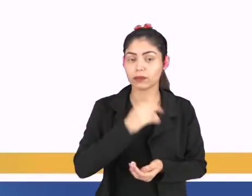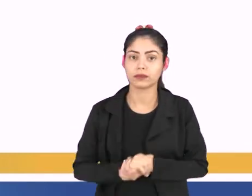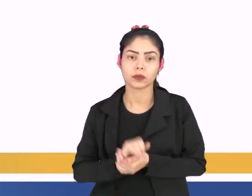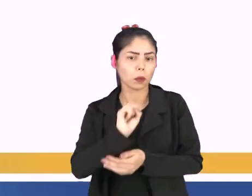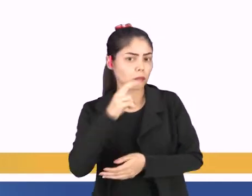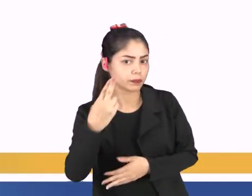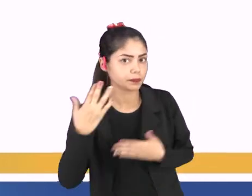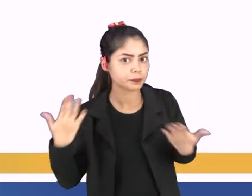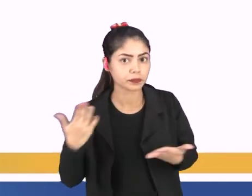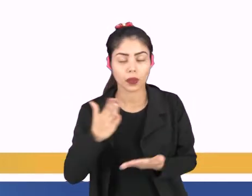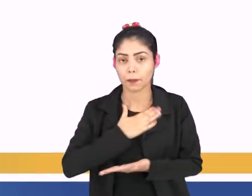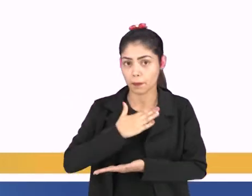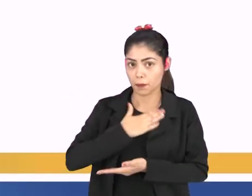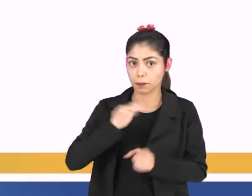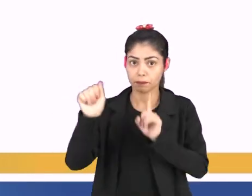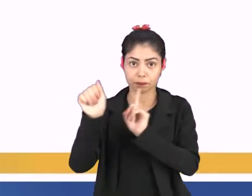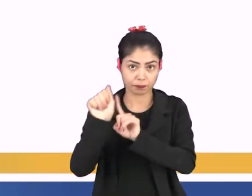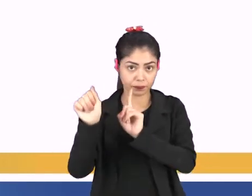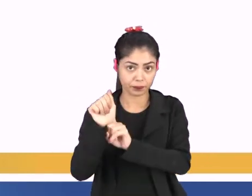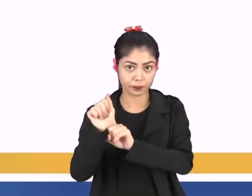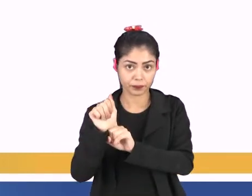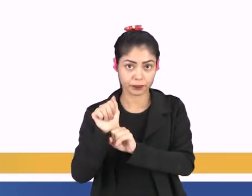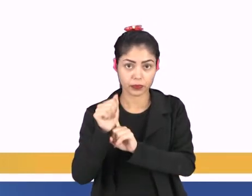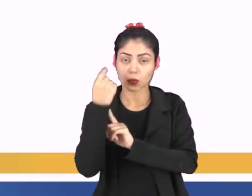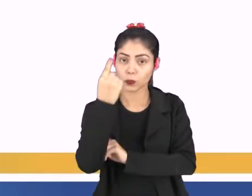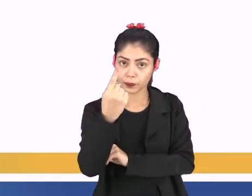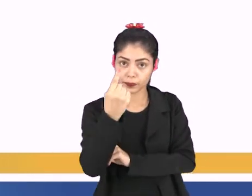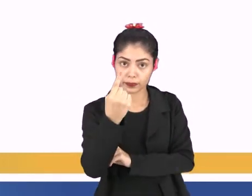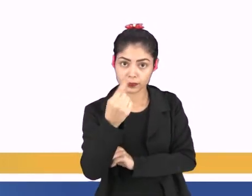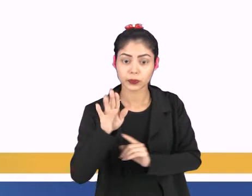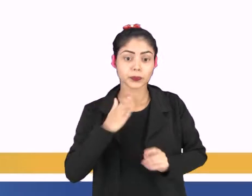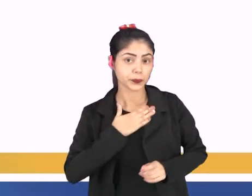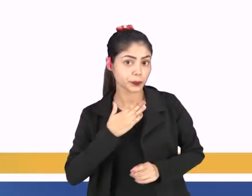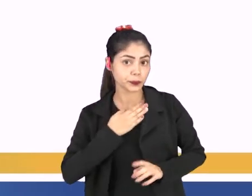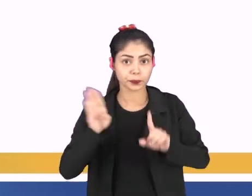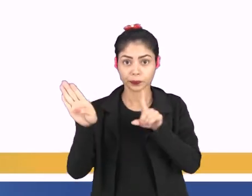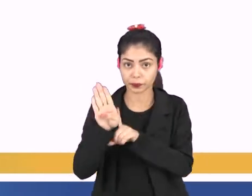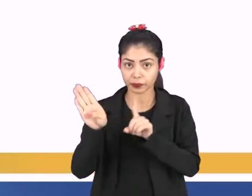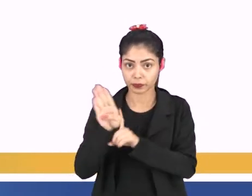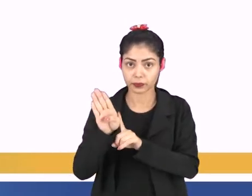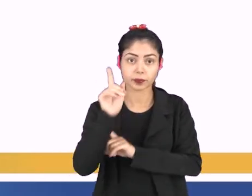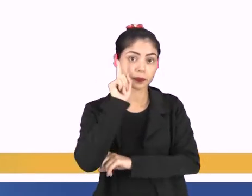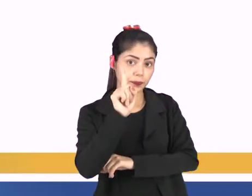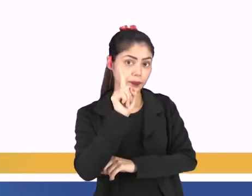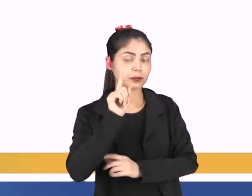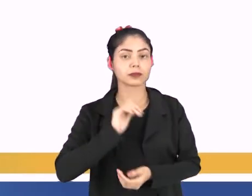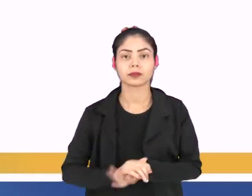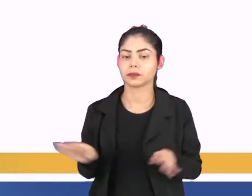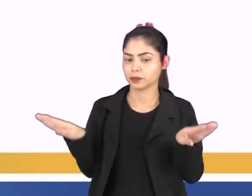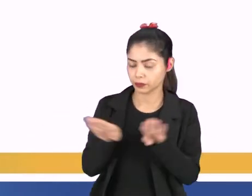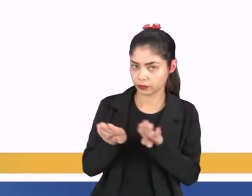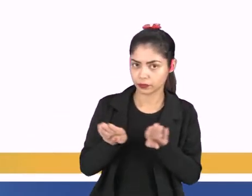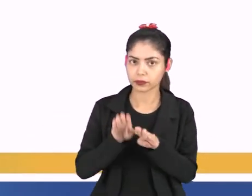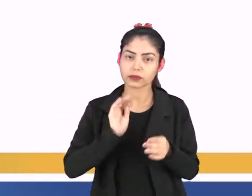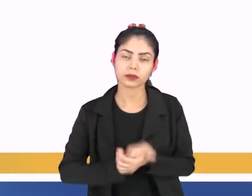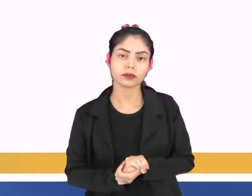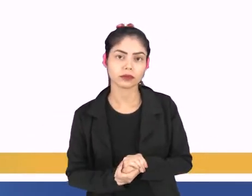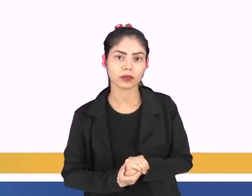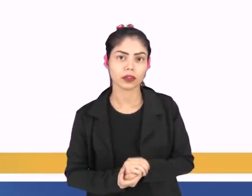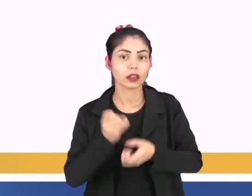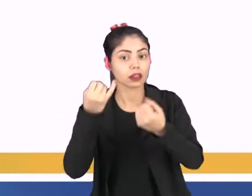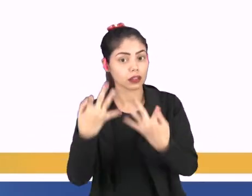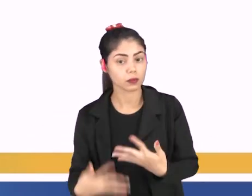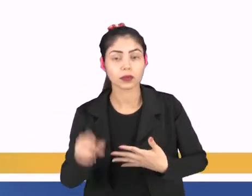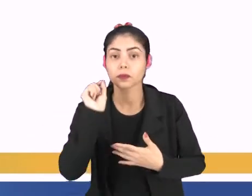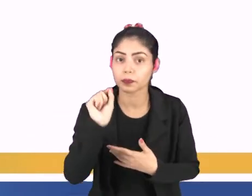seja, meu A elevado a zero é 1 e o meu B elevado a zero é 1 também. Então, se implica